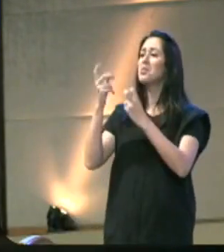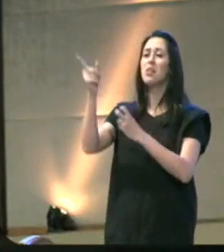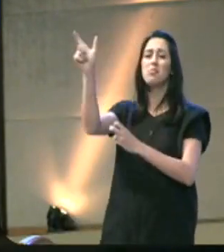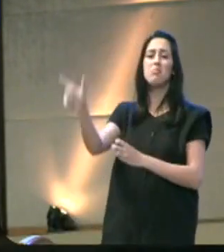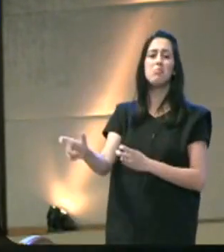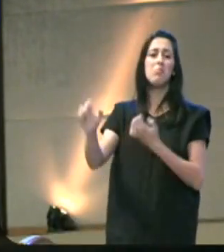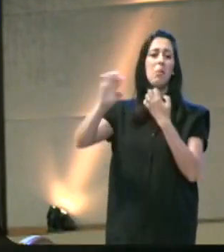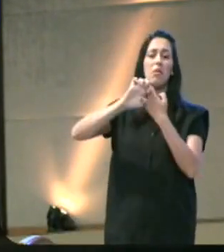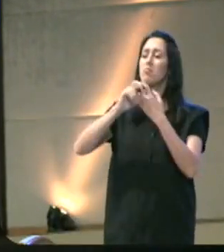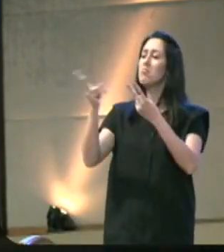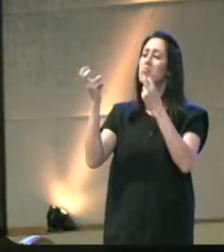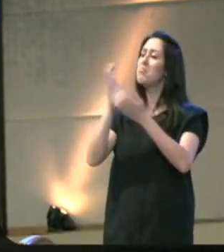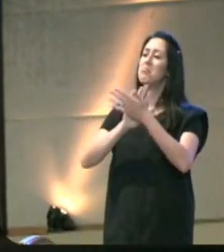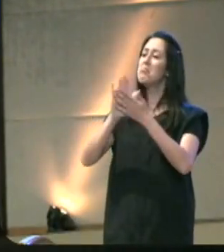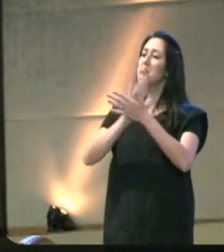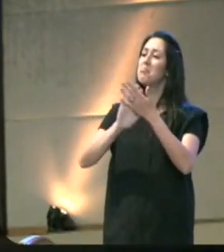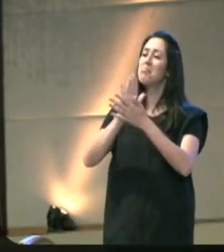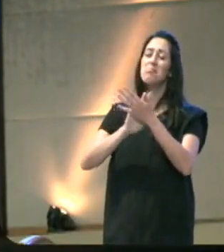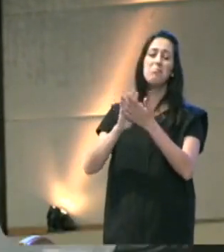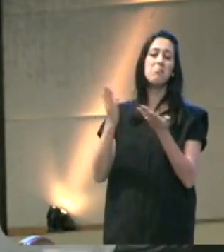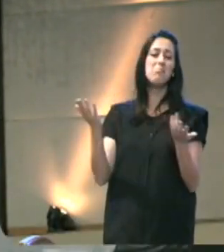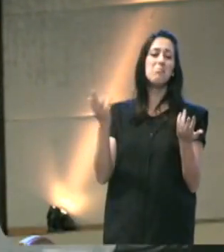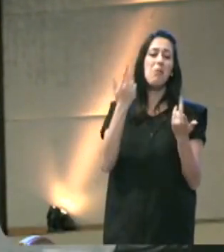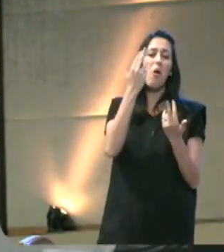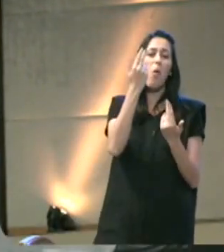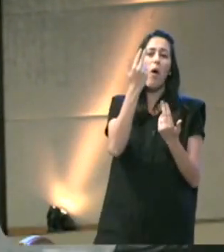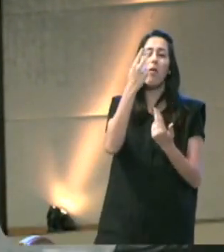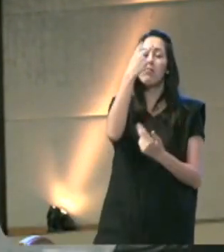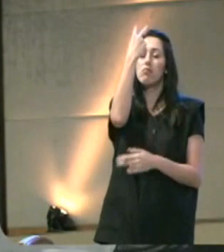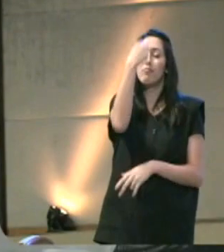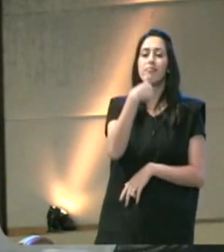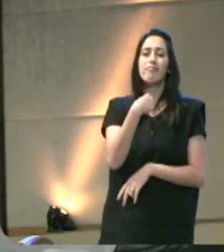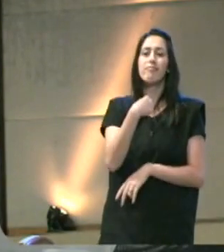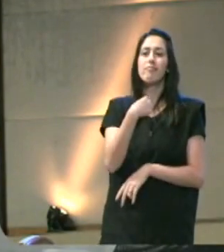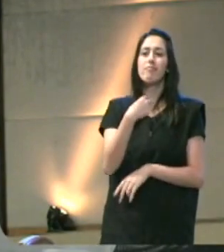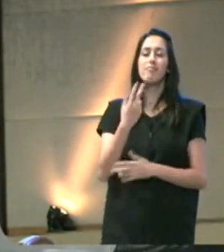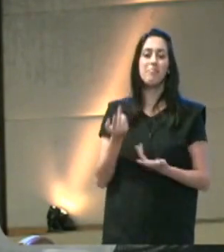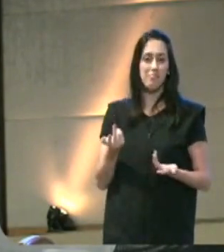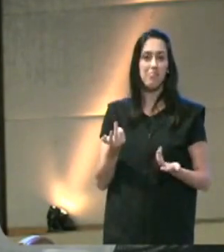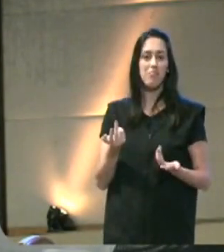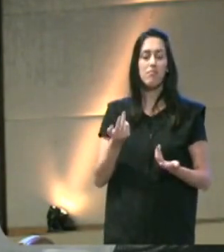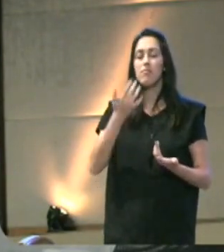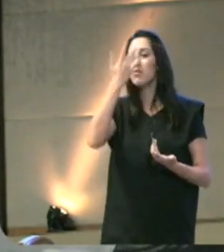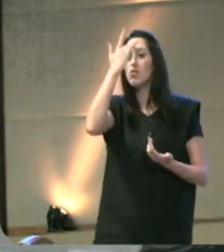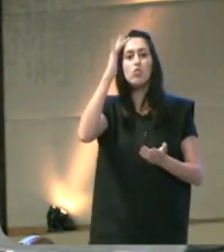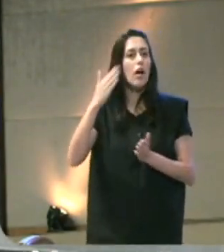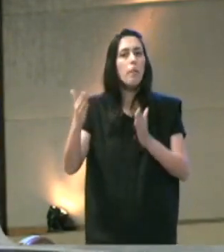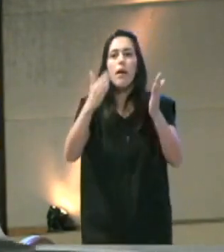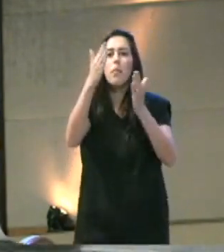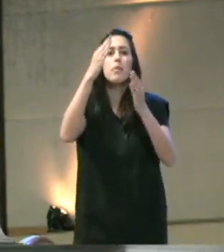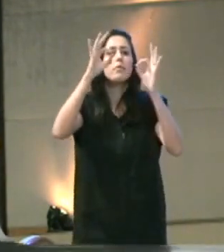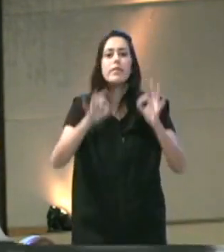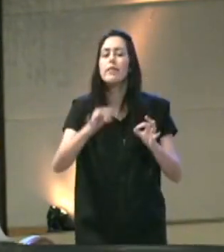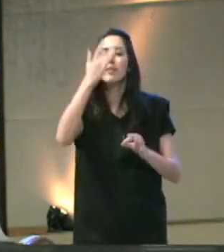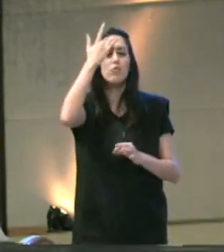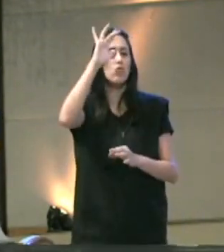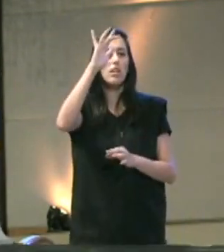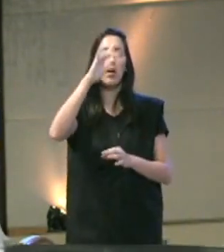o profeta, mas o caminho que estavam tomando. Para você entender, a cidade de Samaria